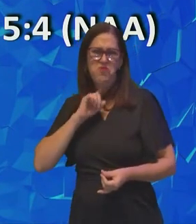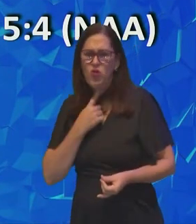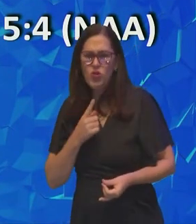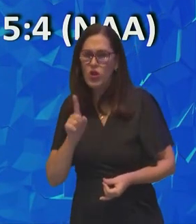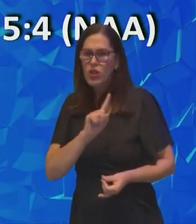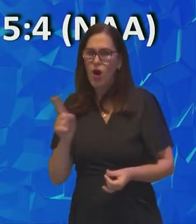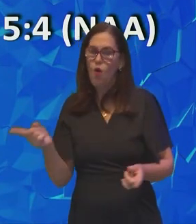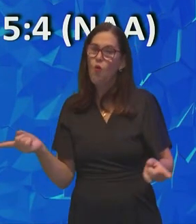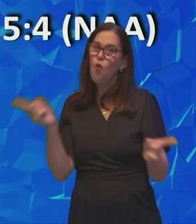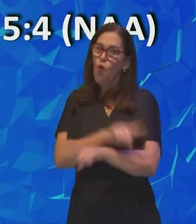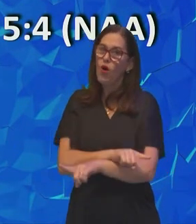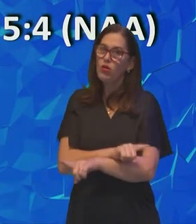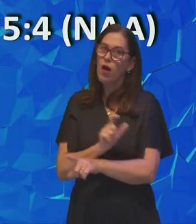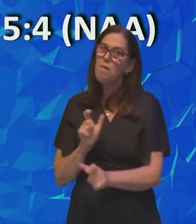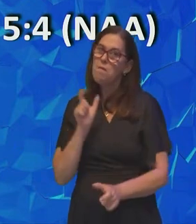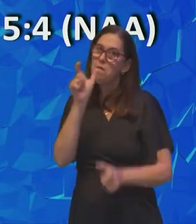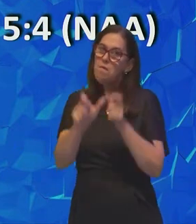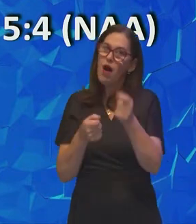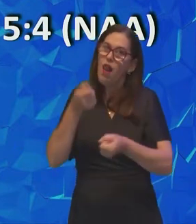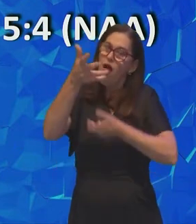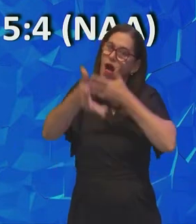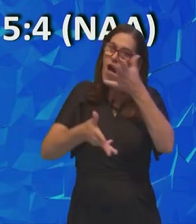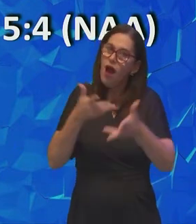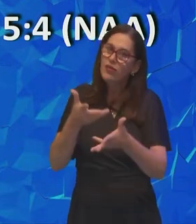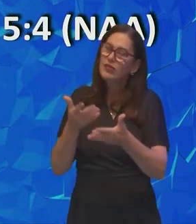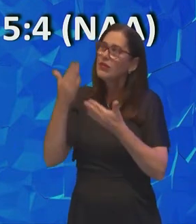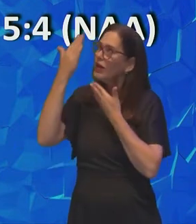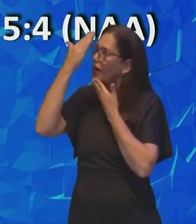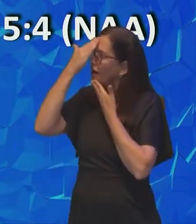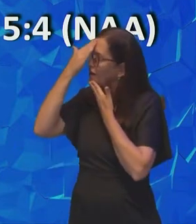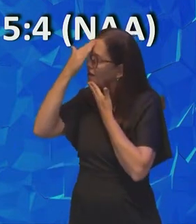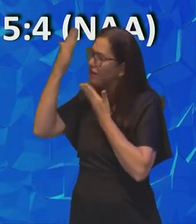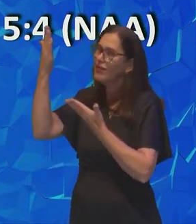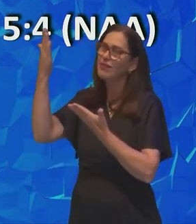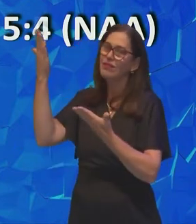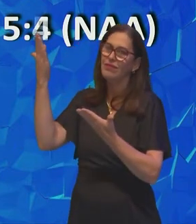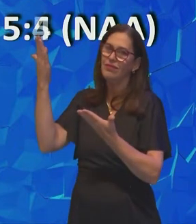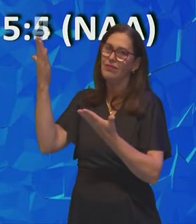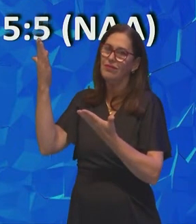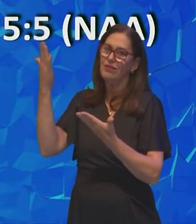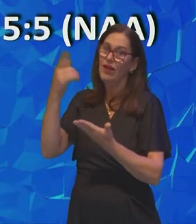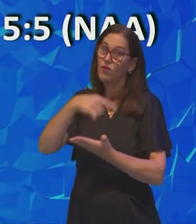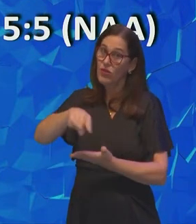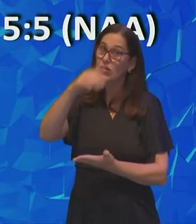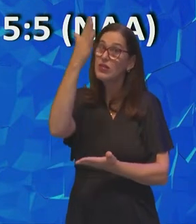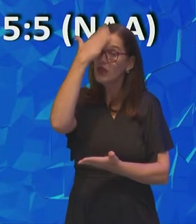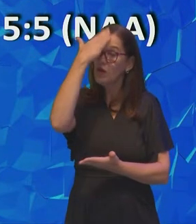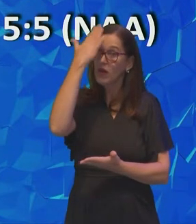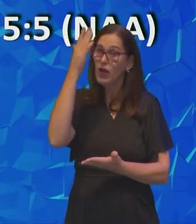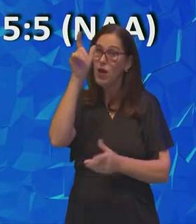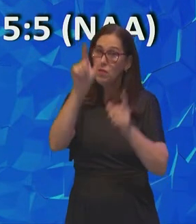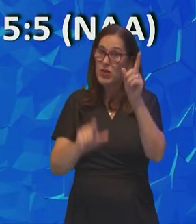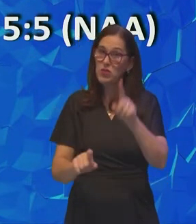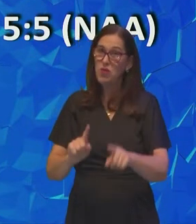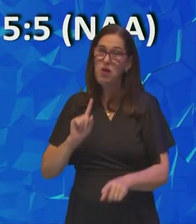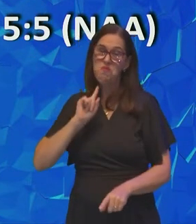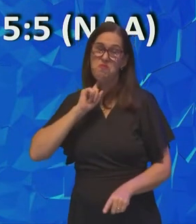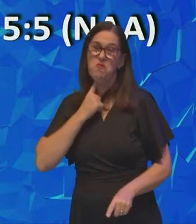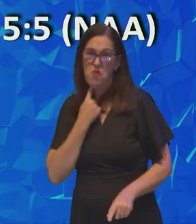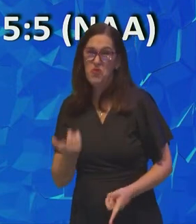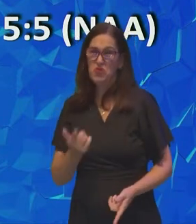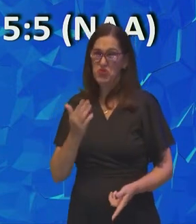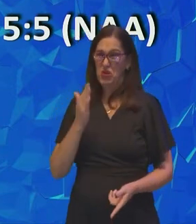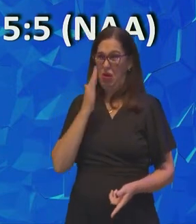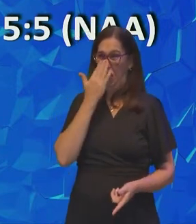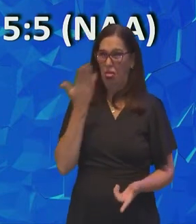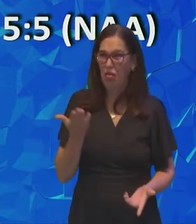contrário, digam palavras de ação de graças. Fiquem sabendo disso, nenhuma pessoa imoral, impura